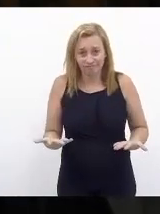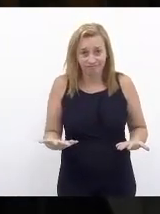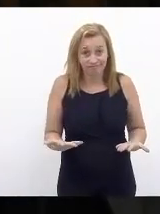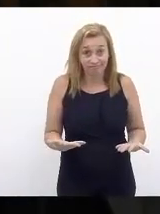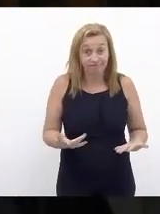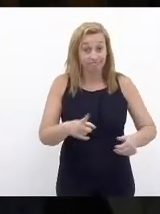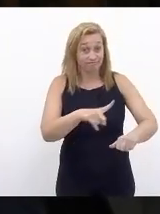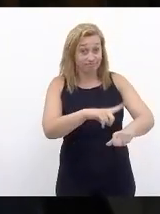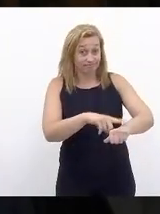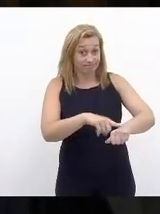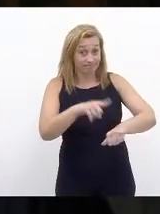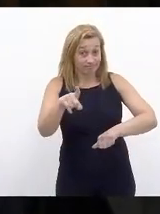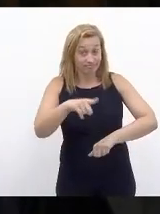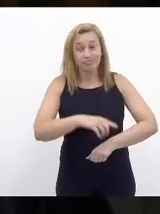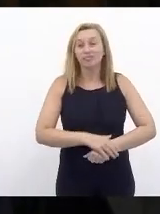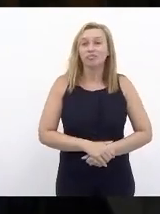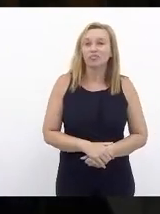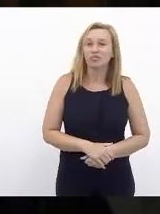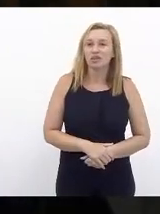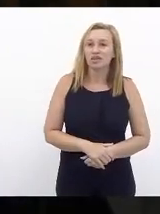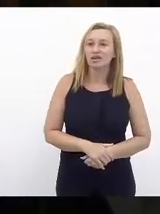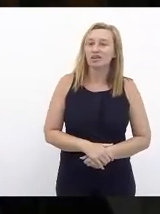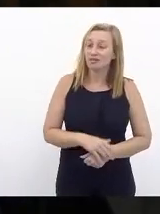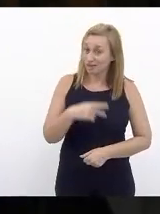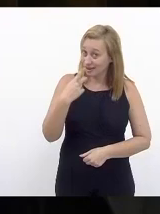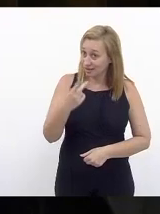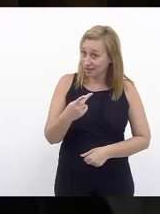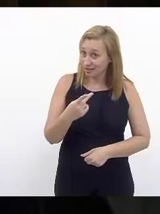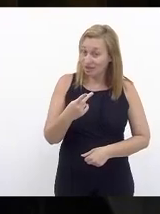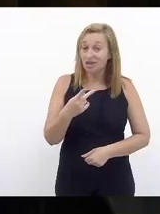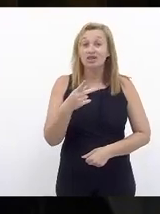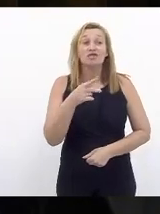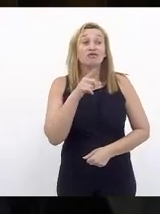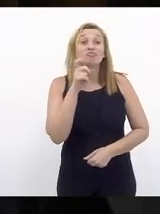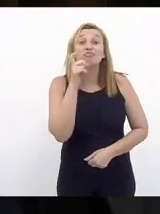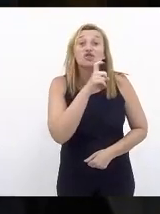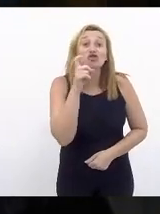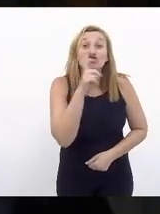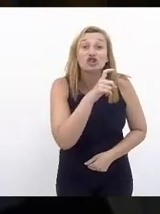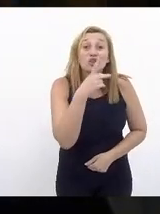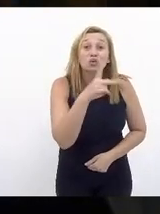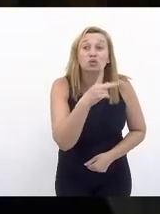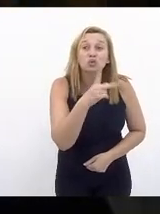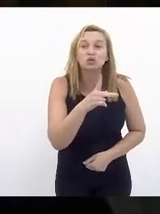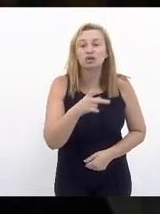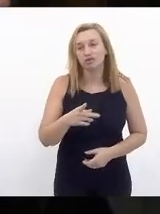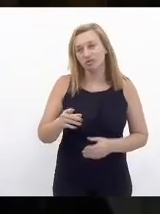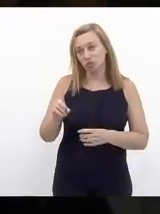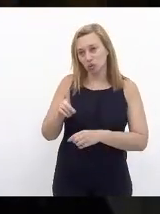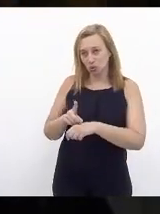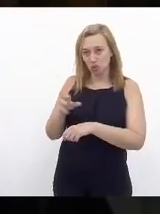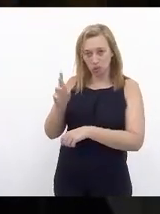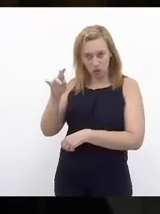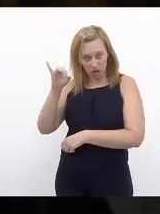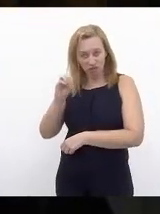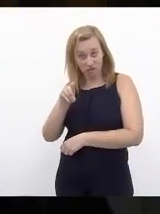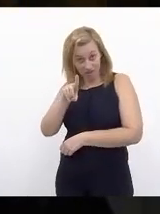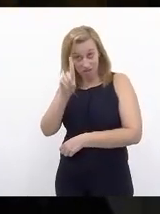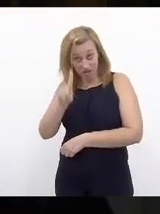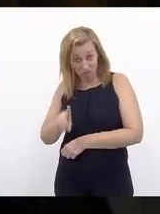Naquela ocasião, eu interpelei, desmenti na frente de todo mundo. Falei para ele: doutor Rodrigo, você é o diretor,